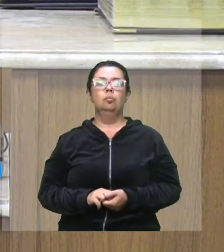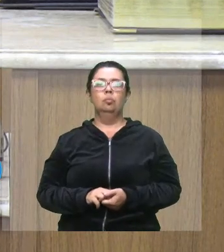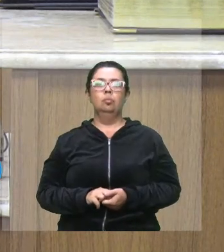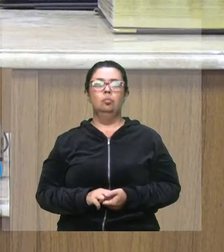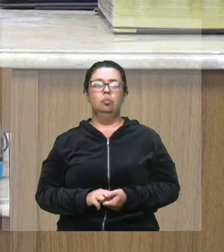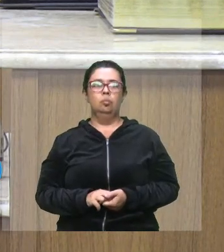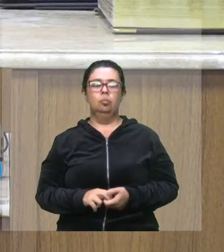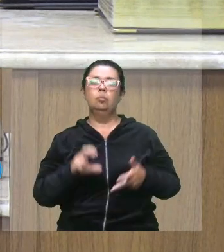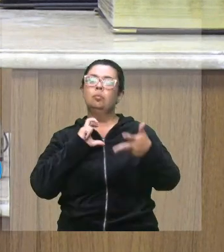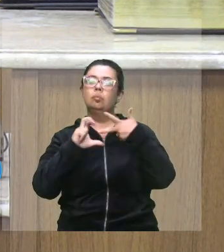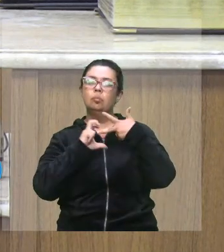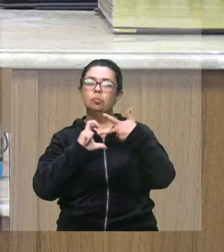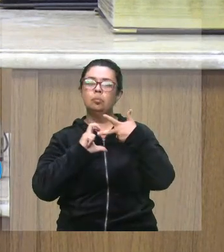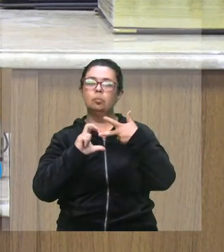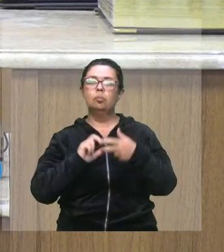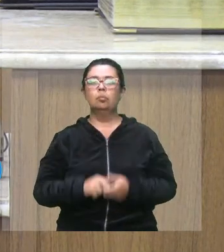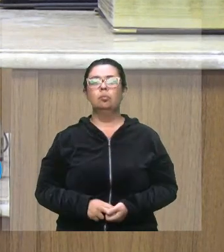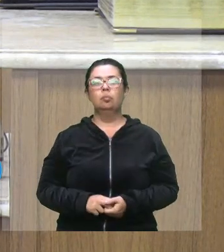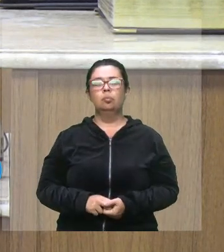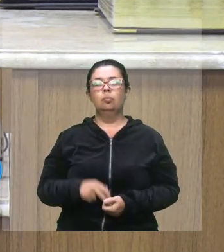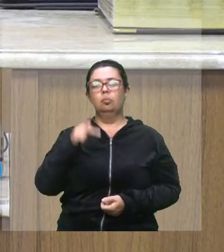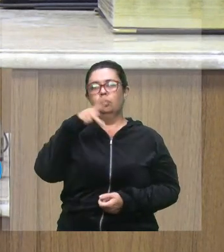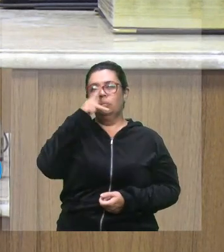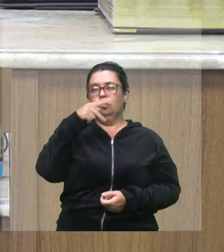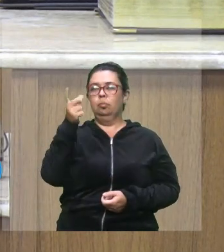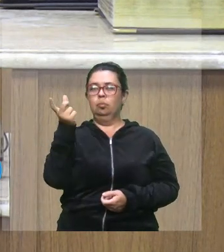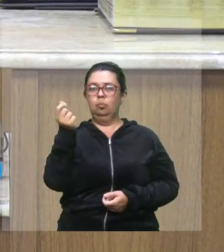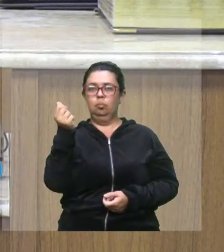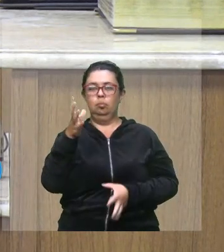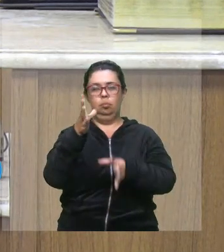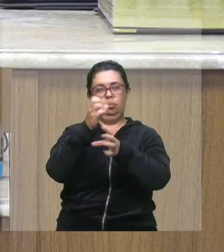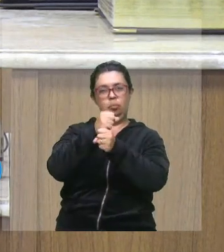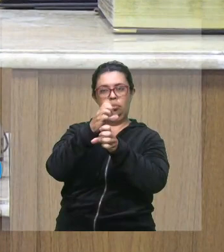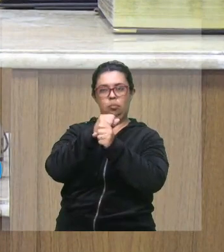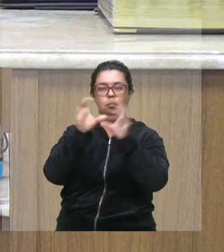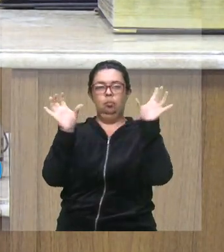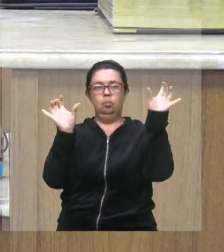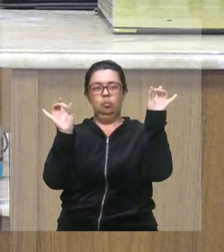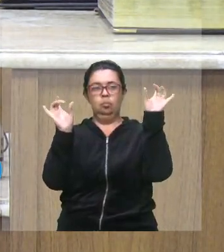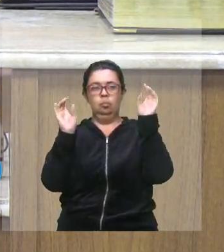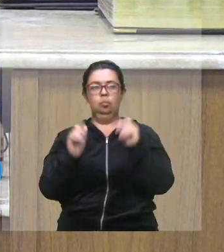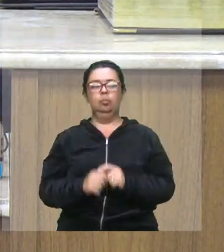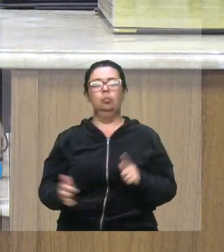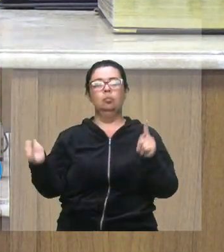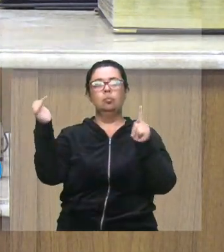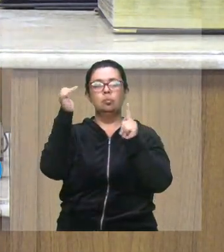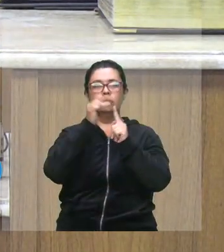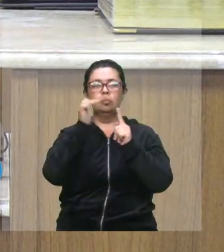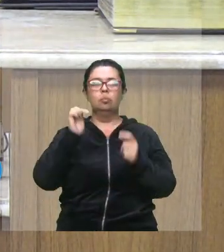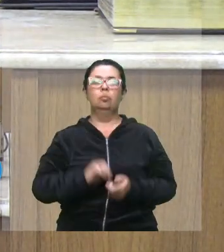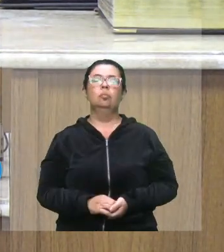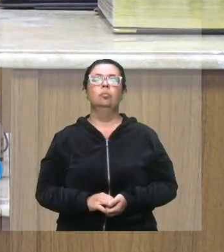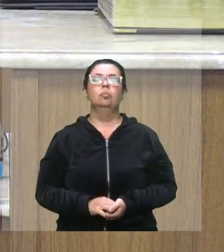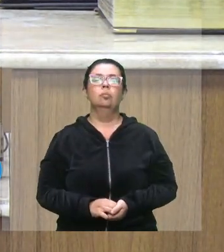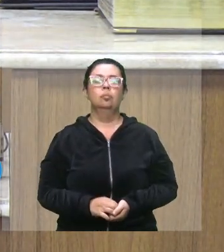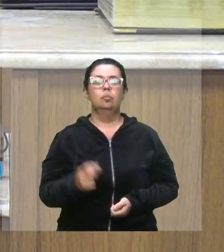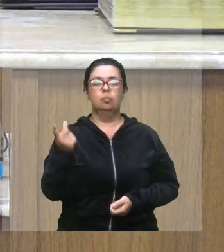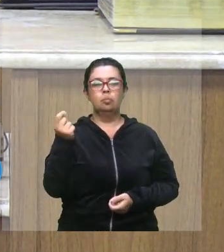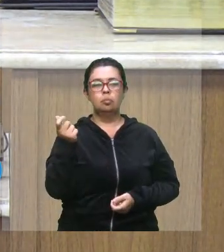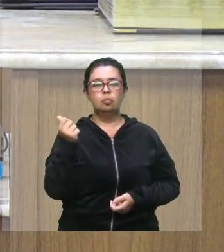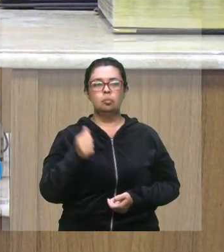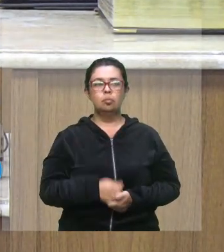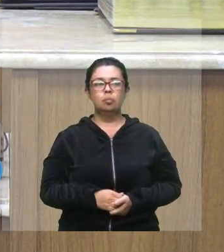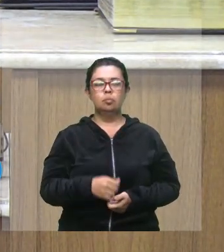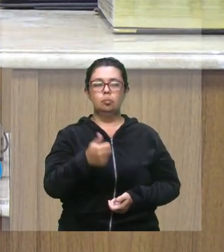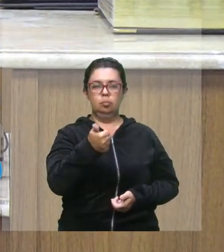9.352/2024 do Poder Executivo dispõe sobre abertura de crédito adicional especial para os fins que especifica, no valor de